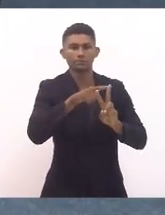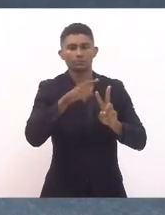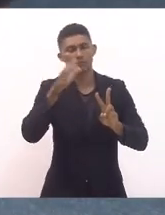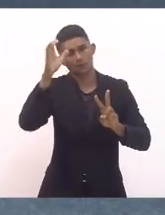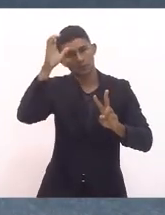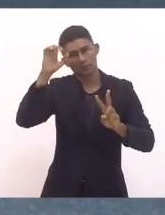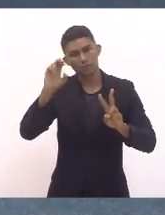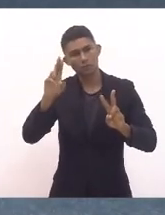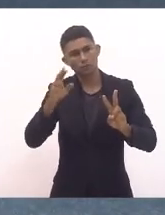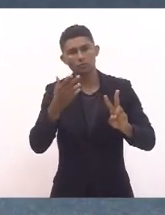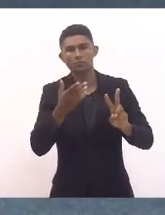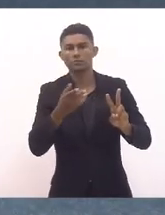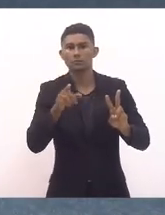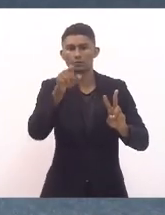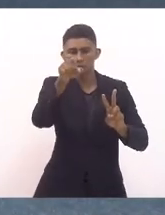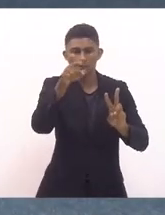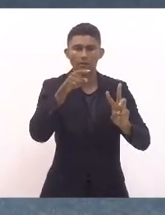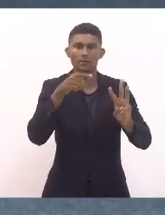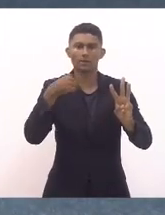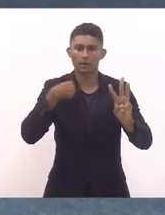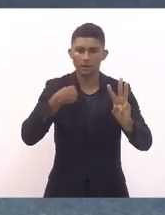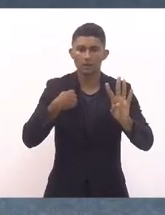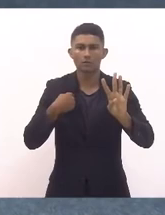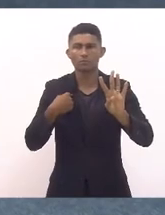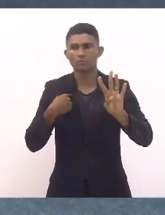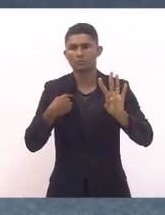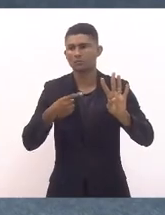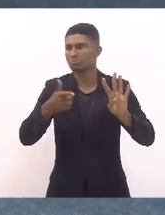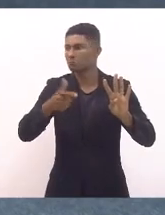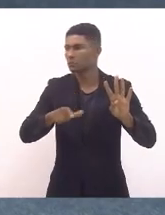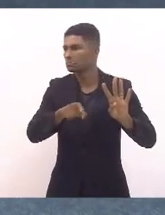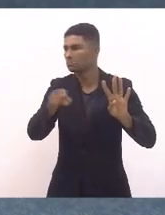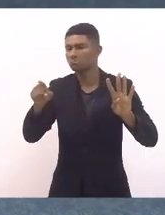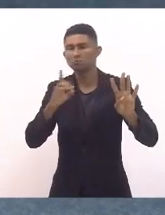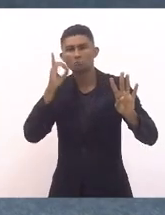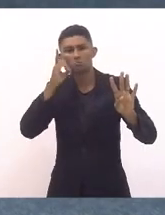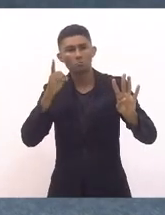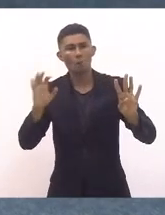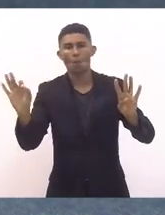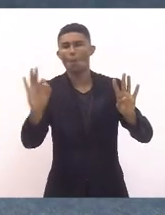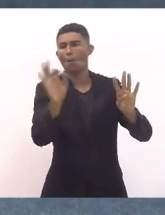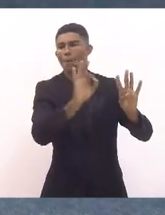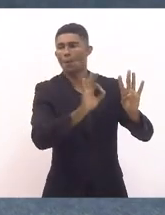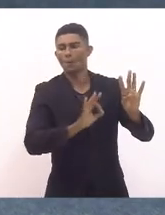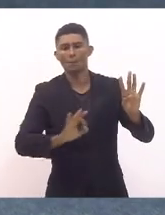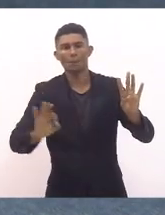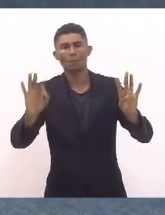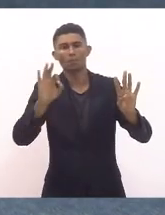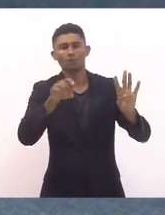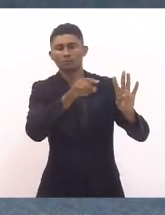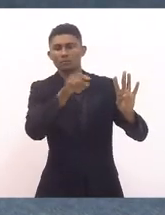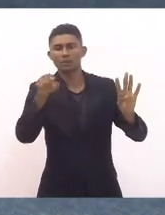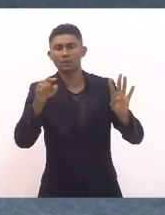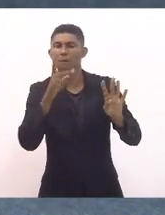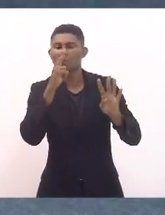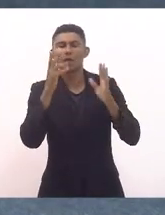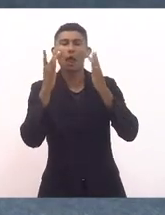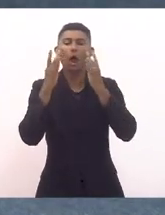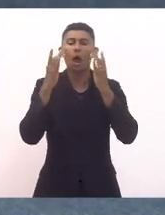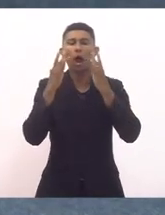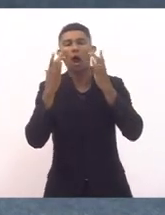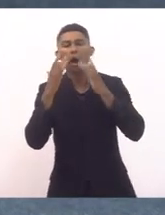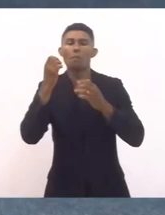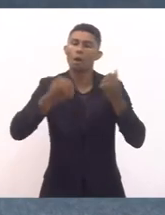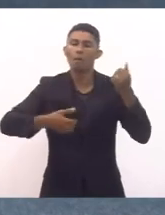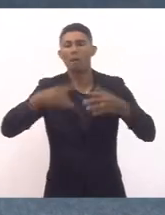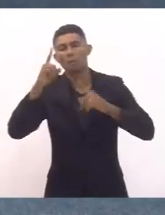Ju presidindo, Vossa Excelência, eu, mais nenhum deputado, sobretudo deputados da esquerda. Fazem o teatro que querem, o circo que querem,